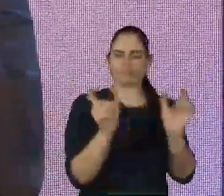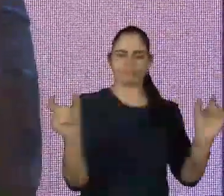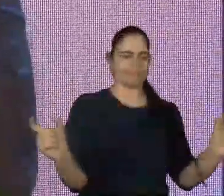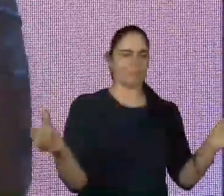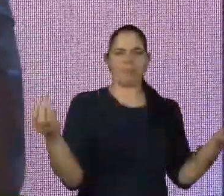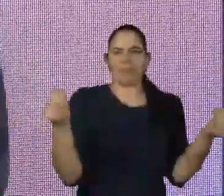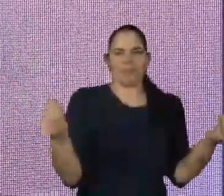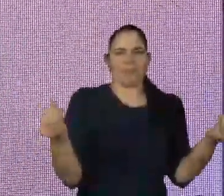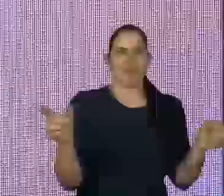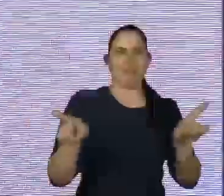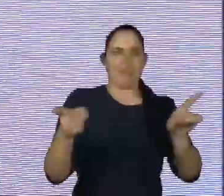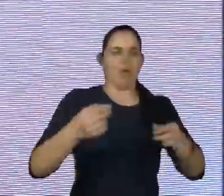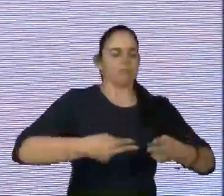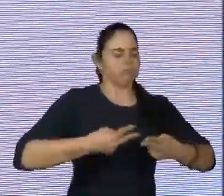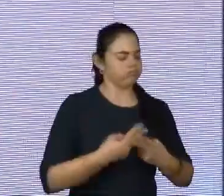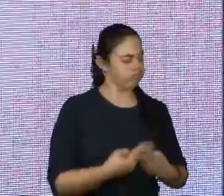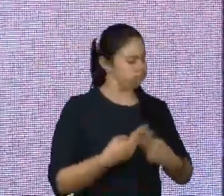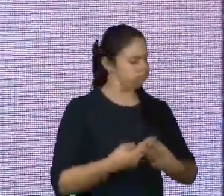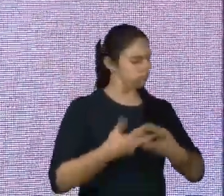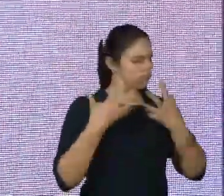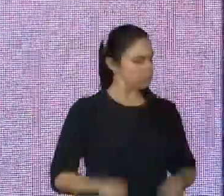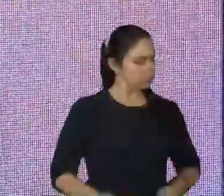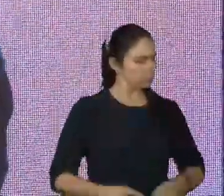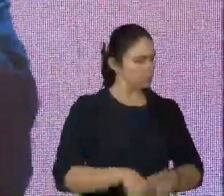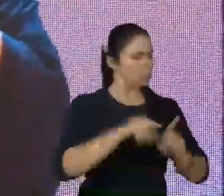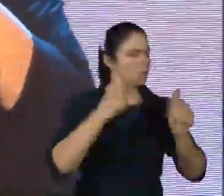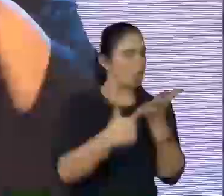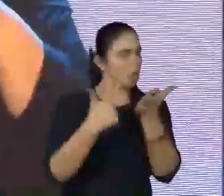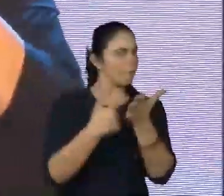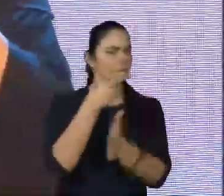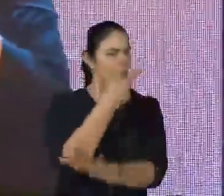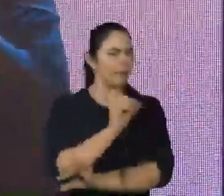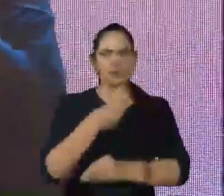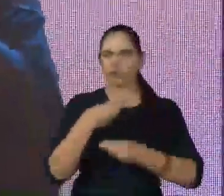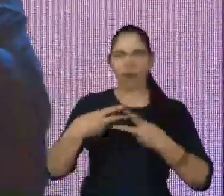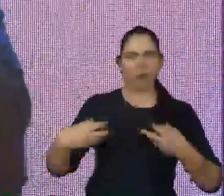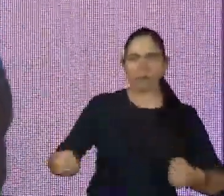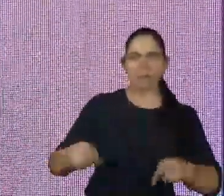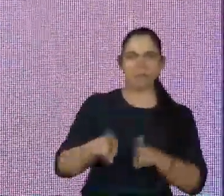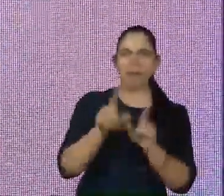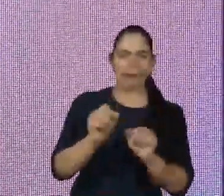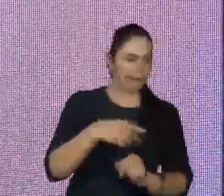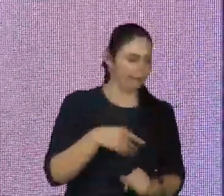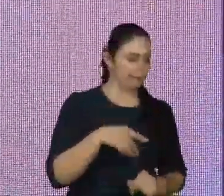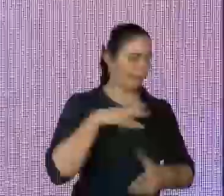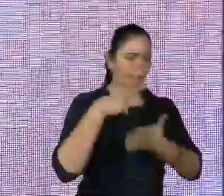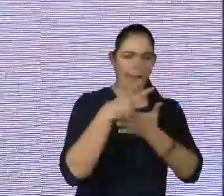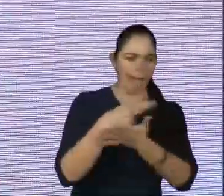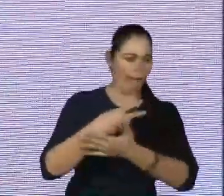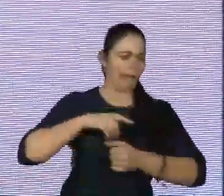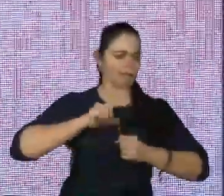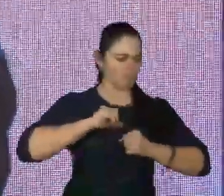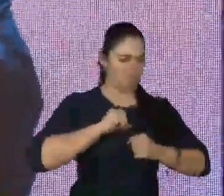dia, cansada já dos inúmeros livros falando sobre a rejeição, falando sobre esse